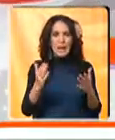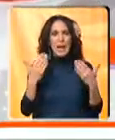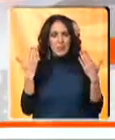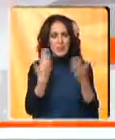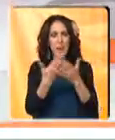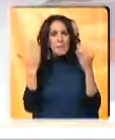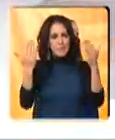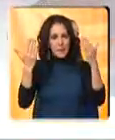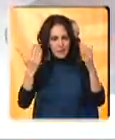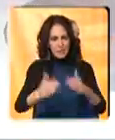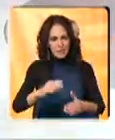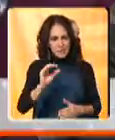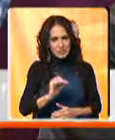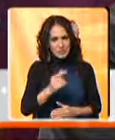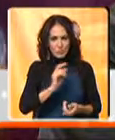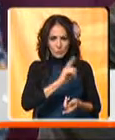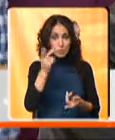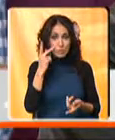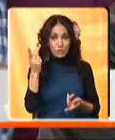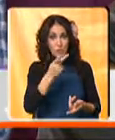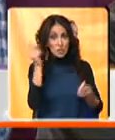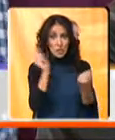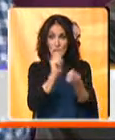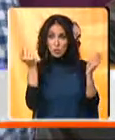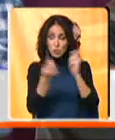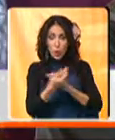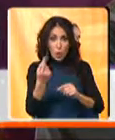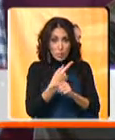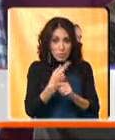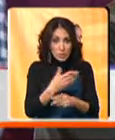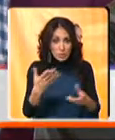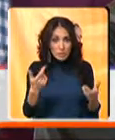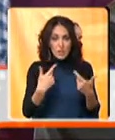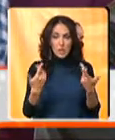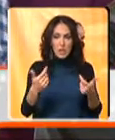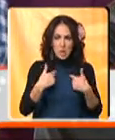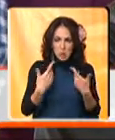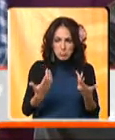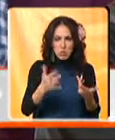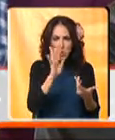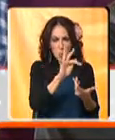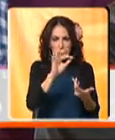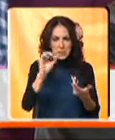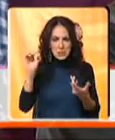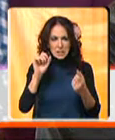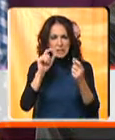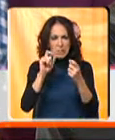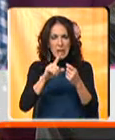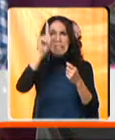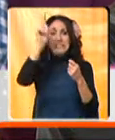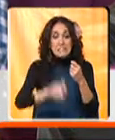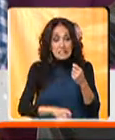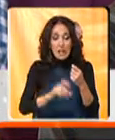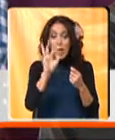e agradecendo o facto de transformar a vida de muita gente, não recebe? Olha, eu recebo cerca de uns 400 e-mails por dia.